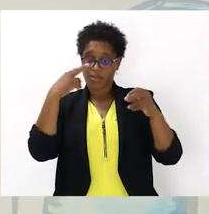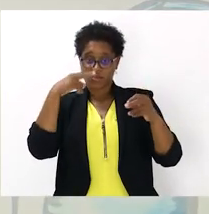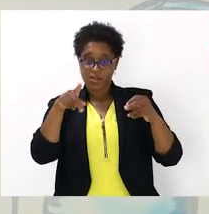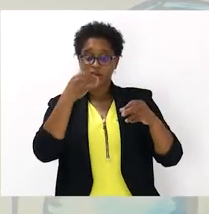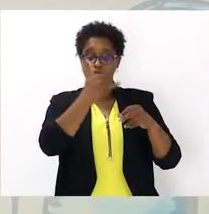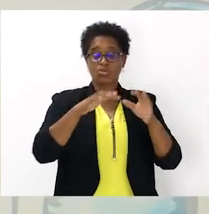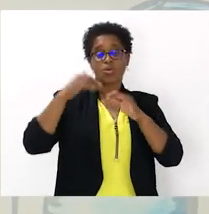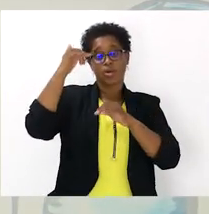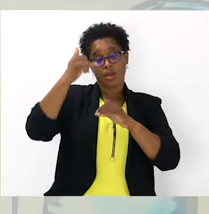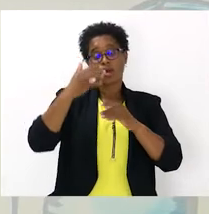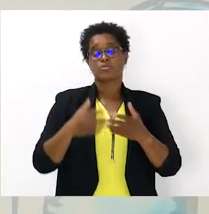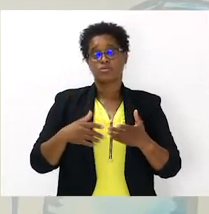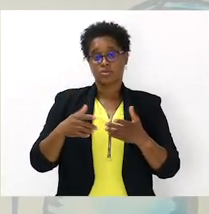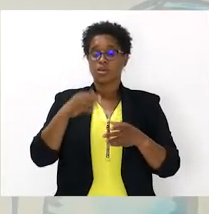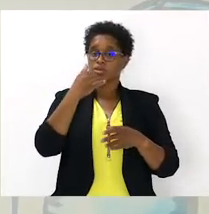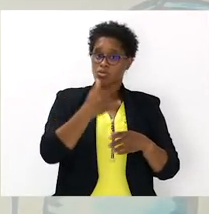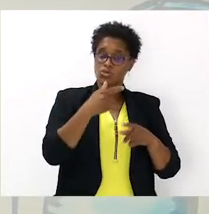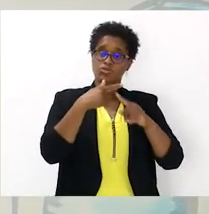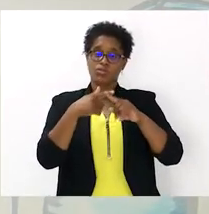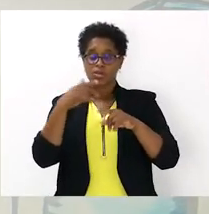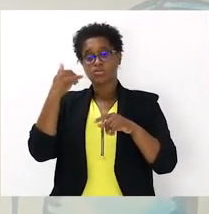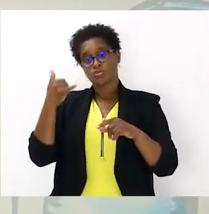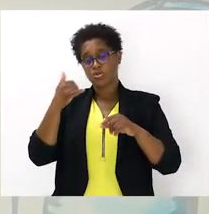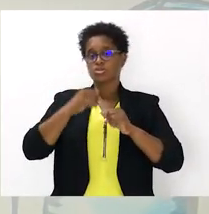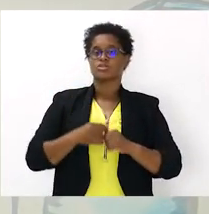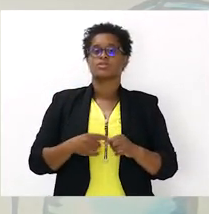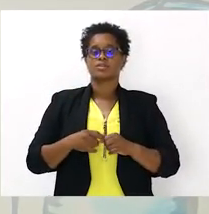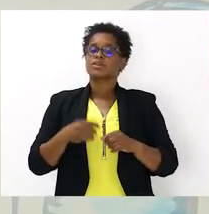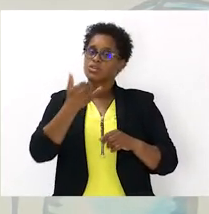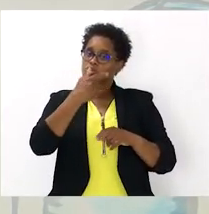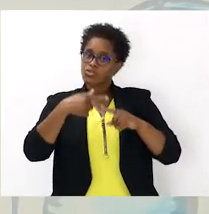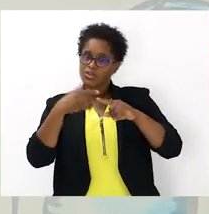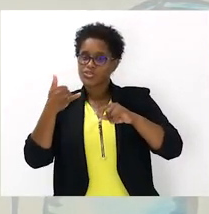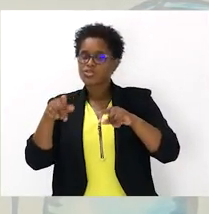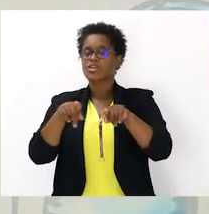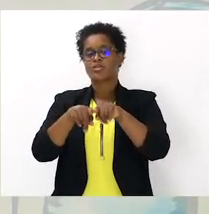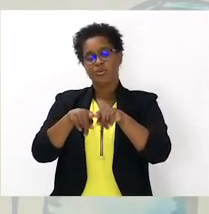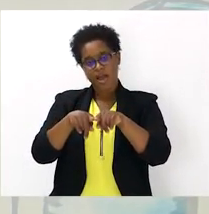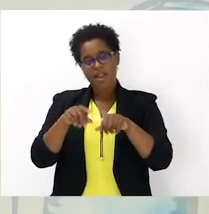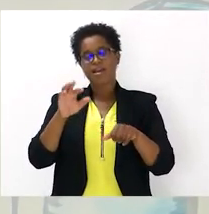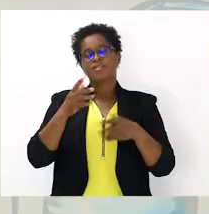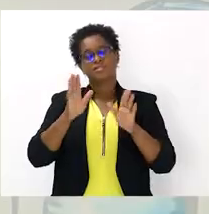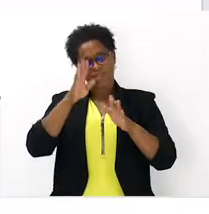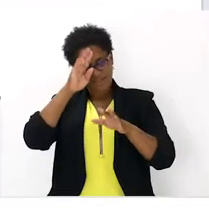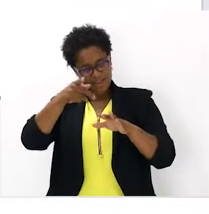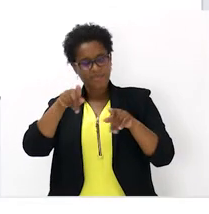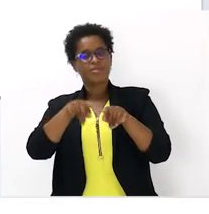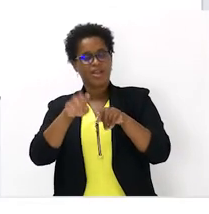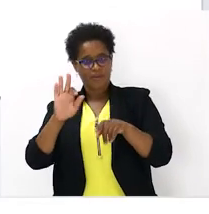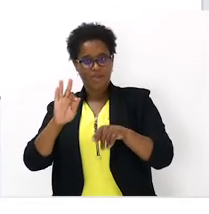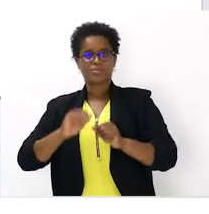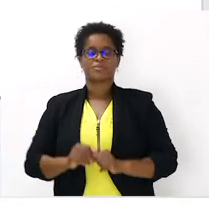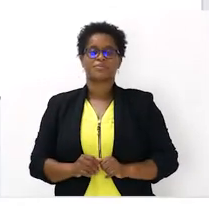2 ao quadrado é 2 vezes 2. E 2 vezes 2, já sabem que é